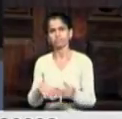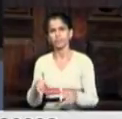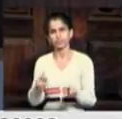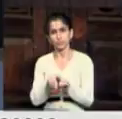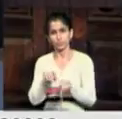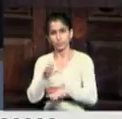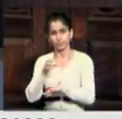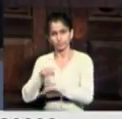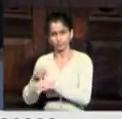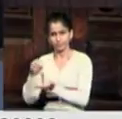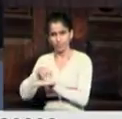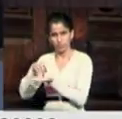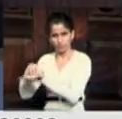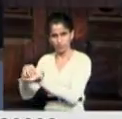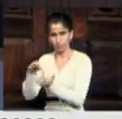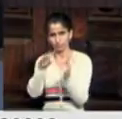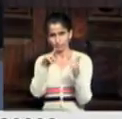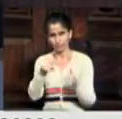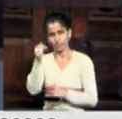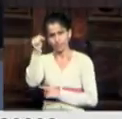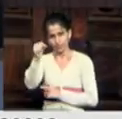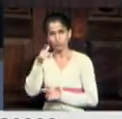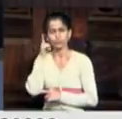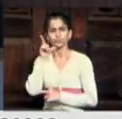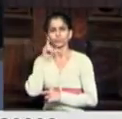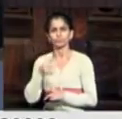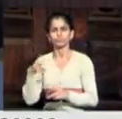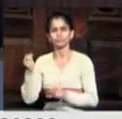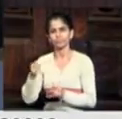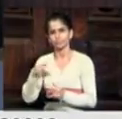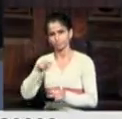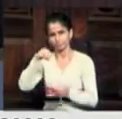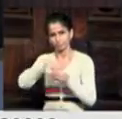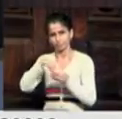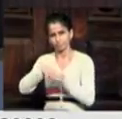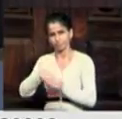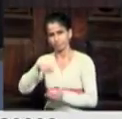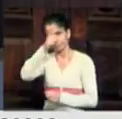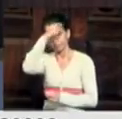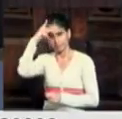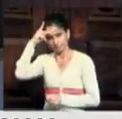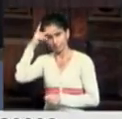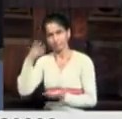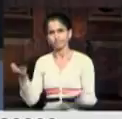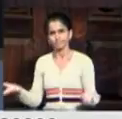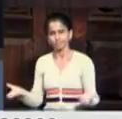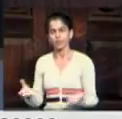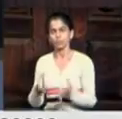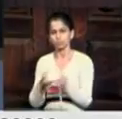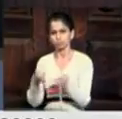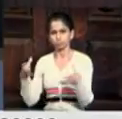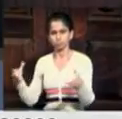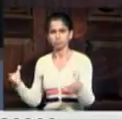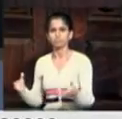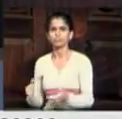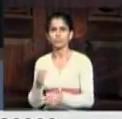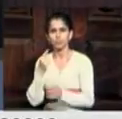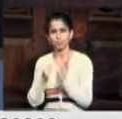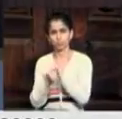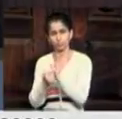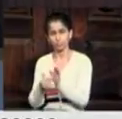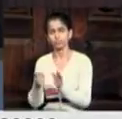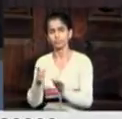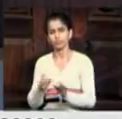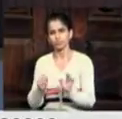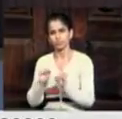capitais, com um crescimento maior entre todos os partidos nas cidades de mais de 200 mil habitantes. Isso mostra que as propostas